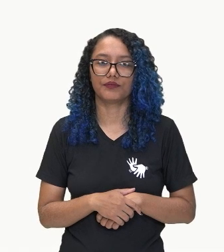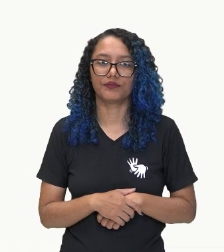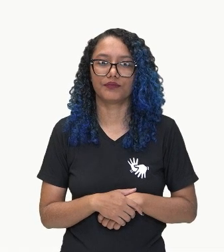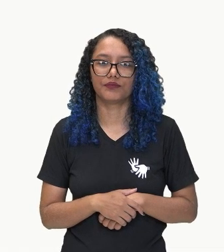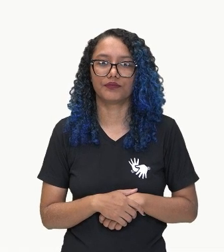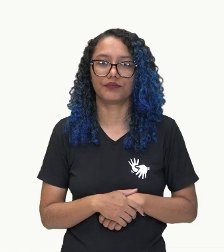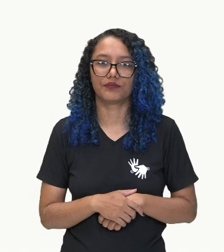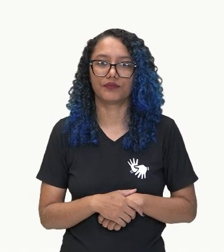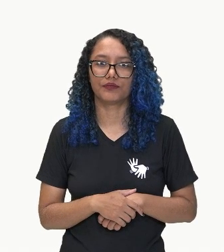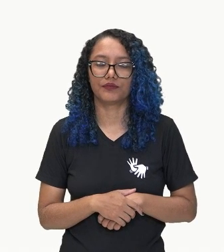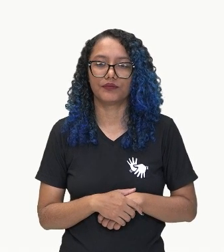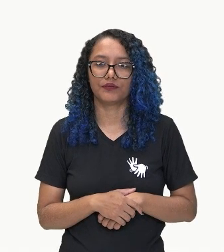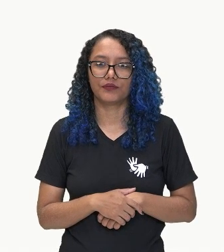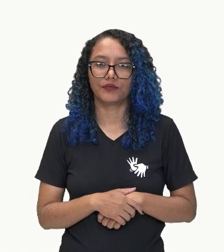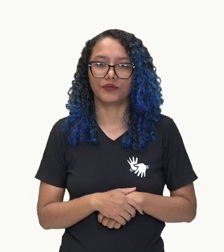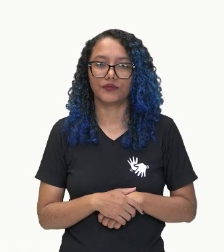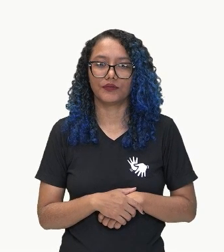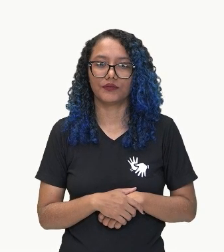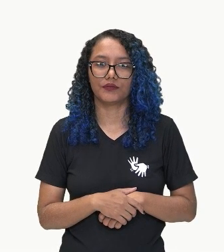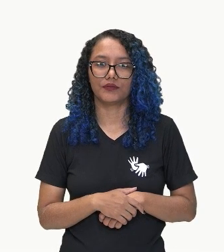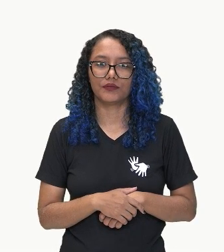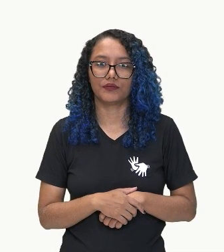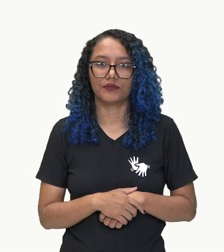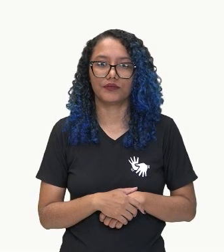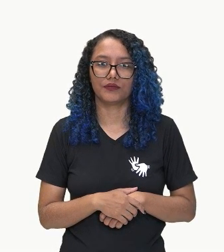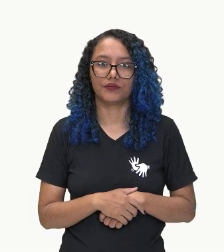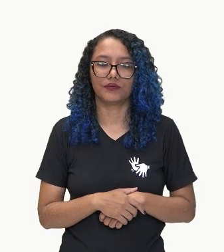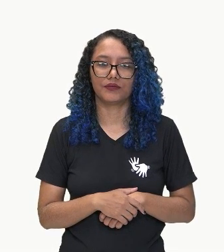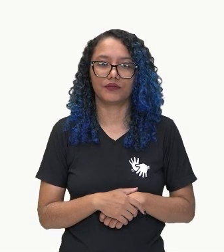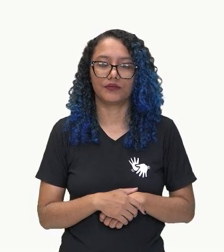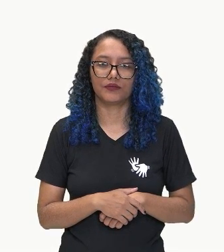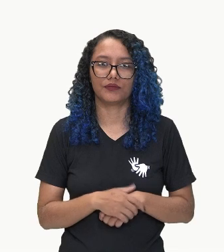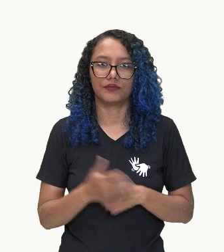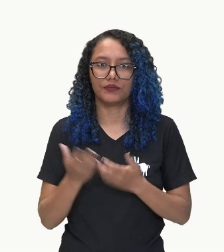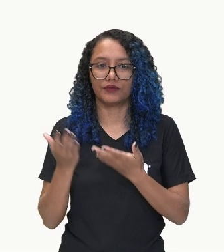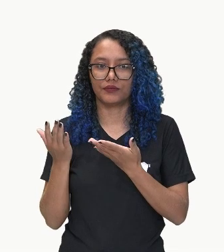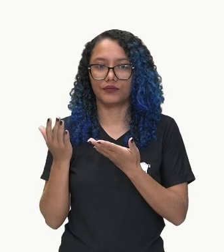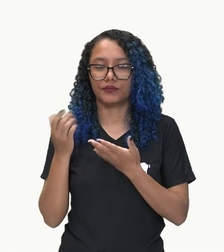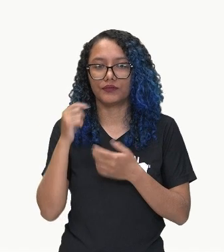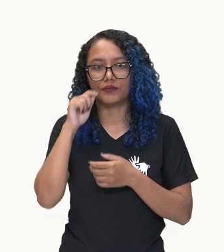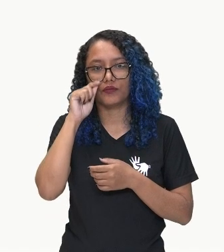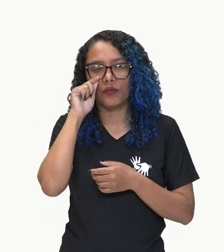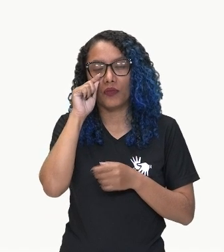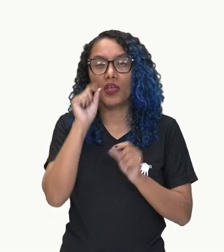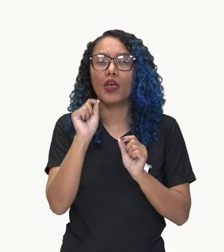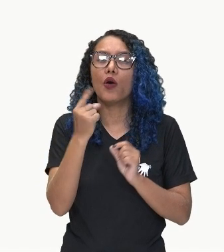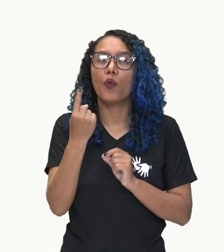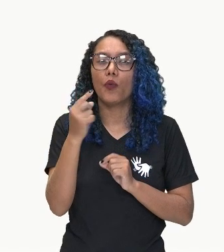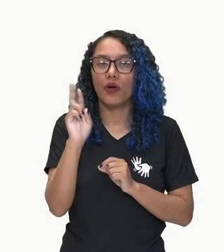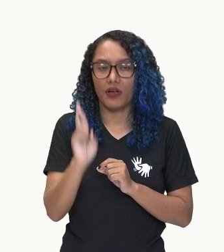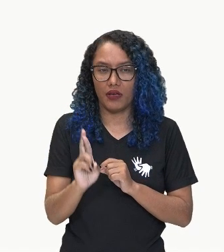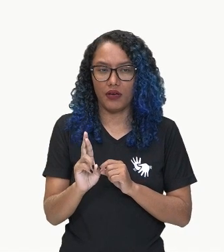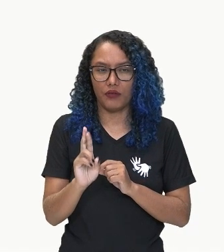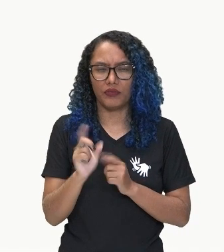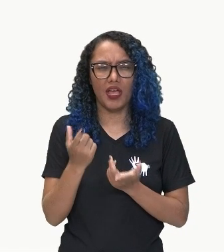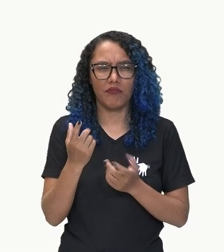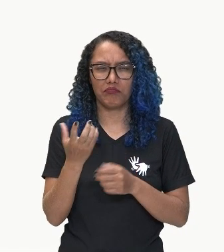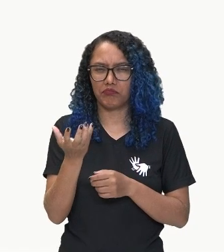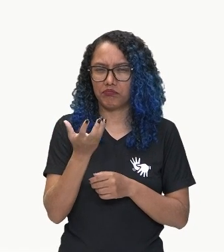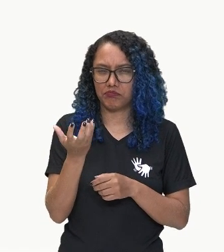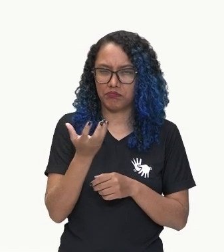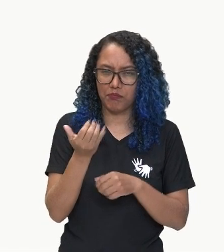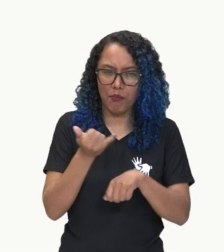vemos aqui? Nós vemos, ó, R$1, nós vemos moeda. Já que nós estamos falando